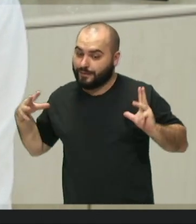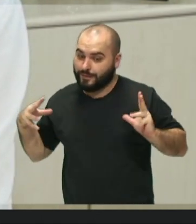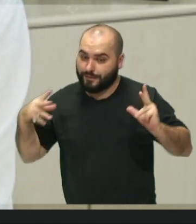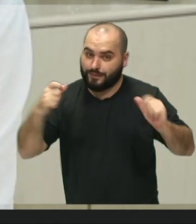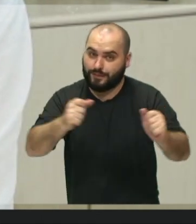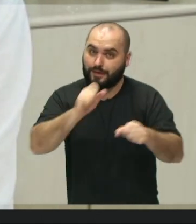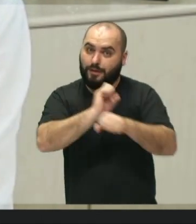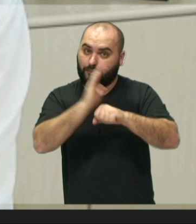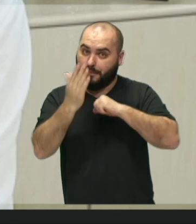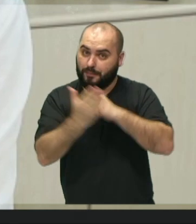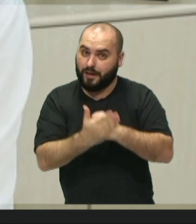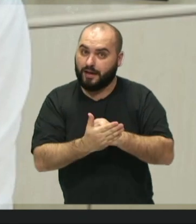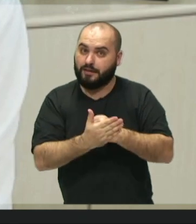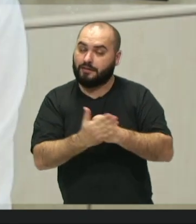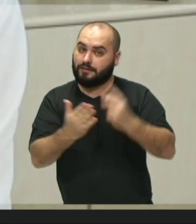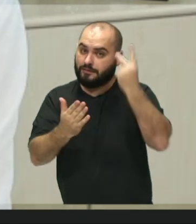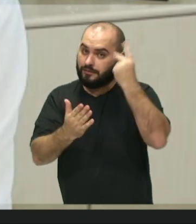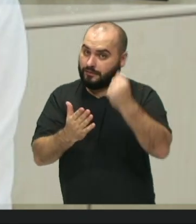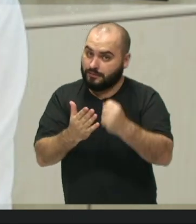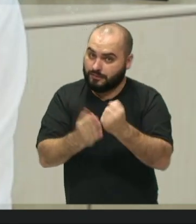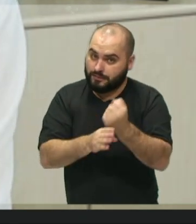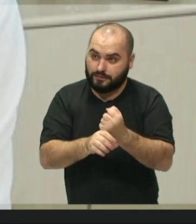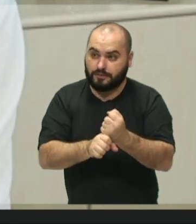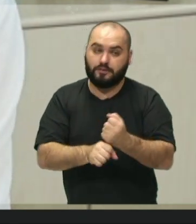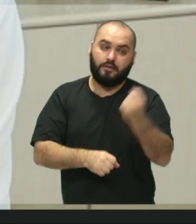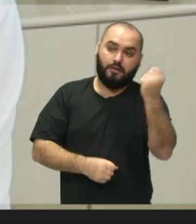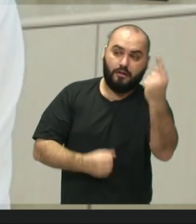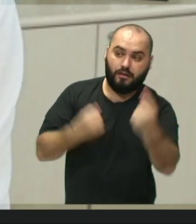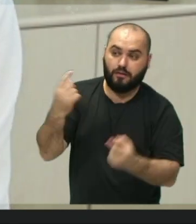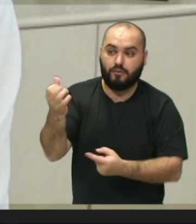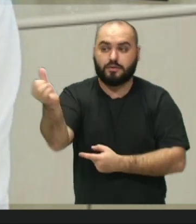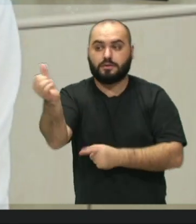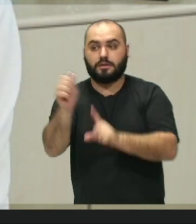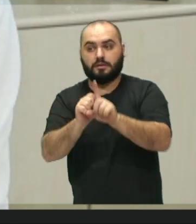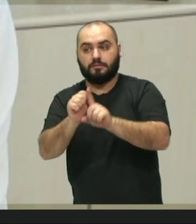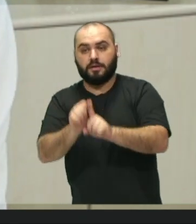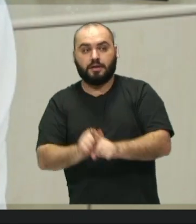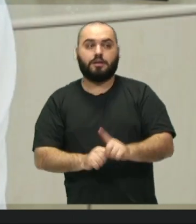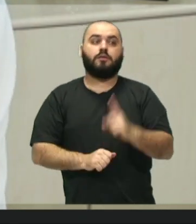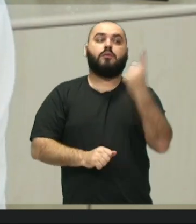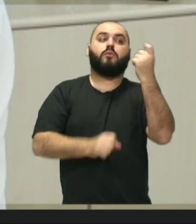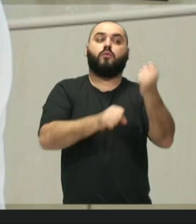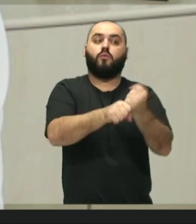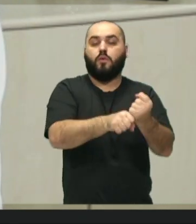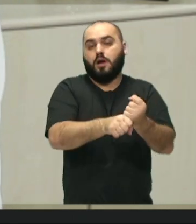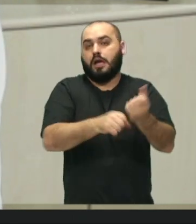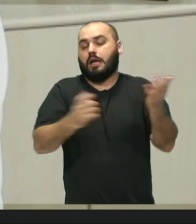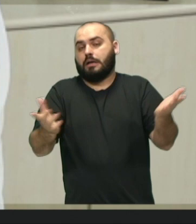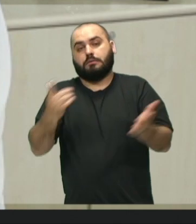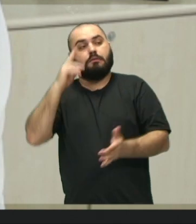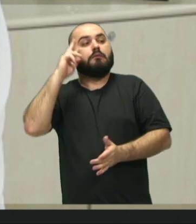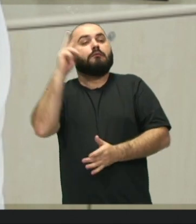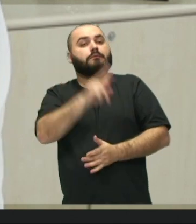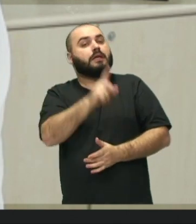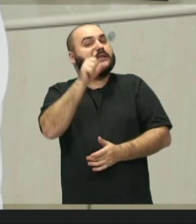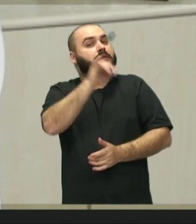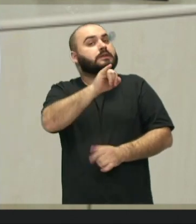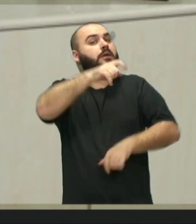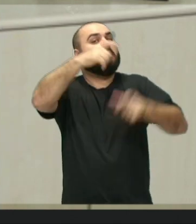levar 2 anos, algumas delas vai levar 6 meses, outra 1 ano, enfim, isso depende muito da complexidade da intervenção na via